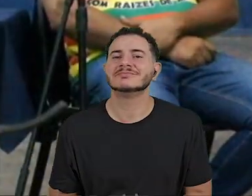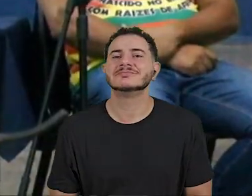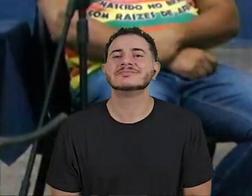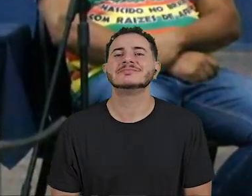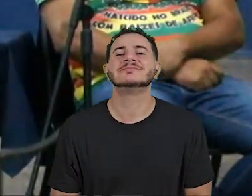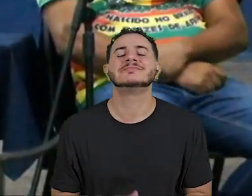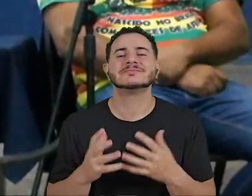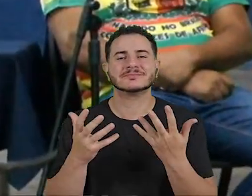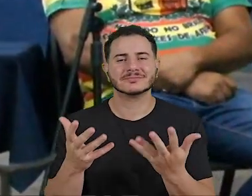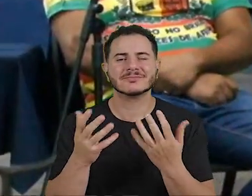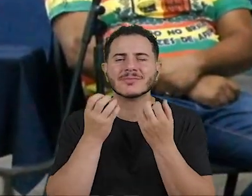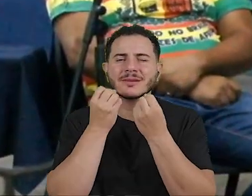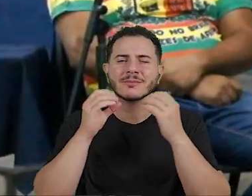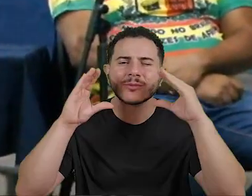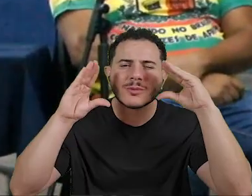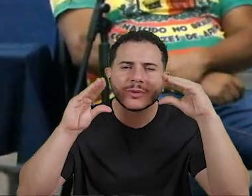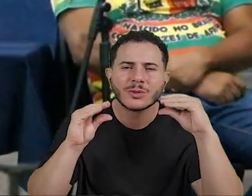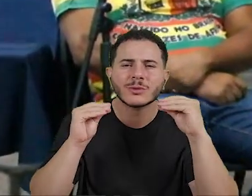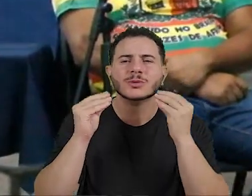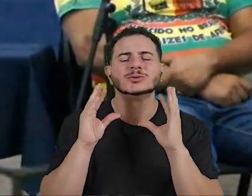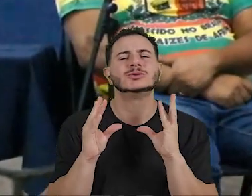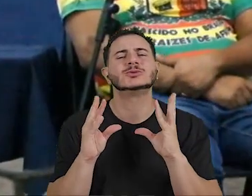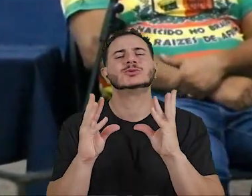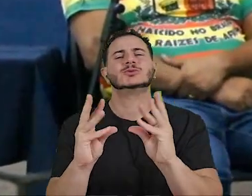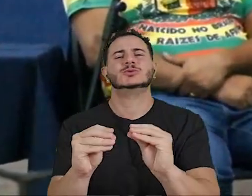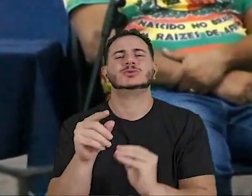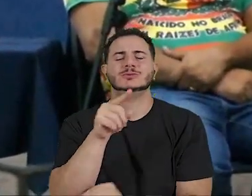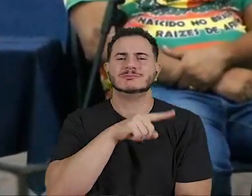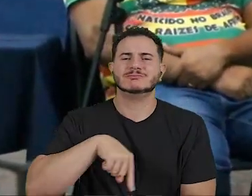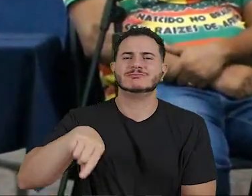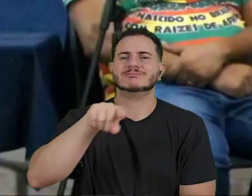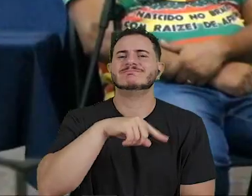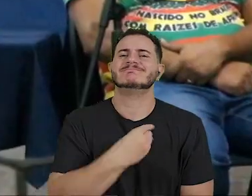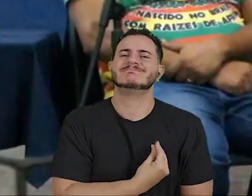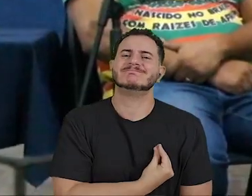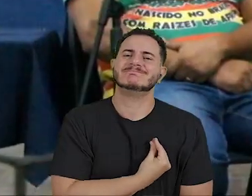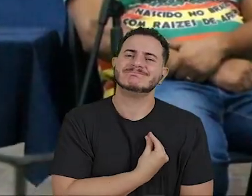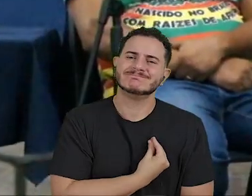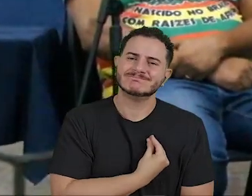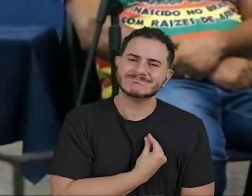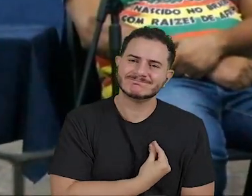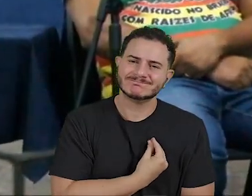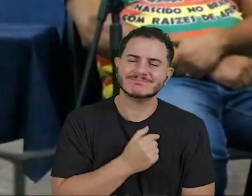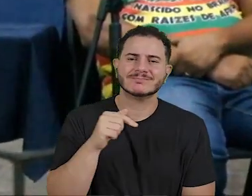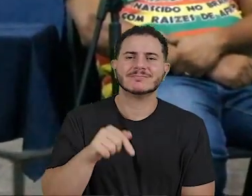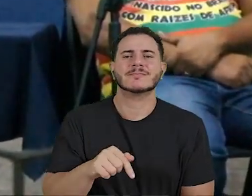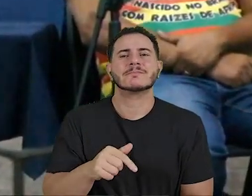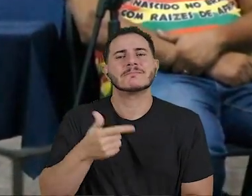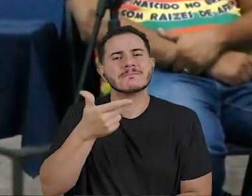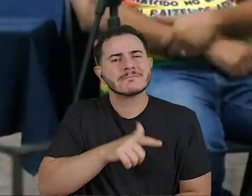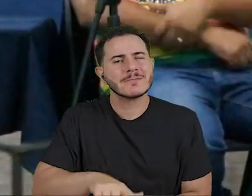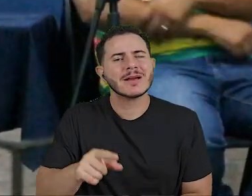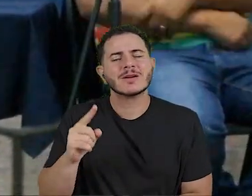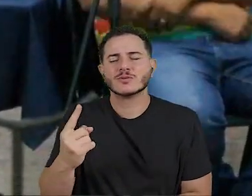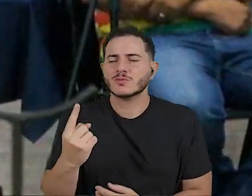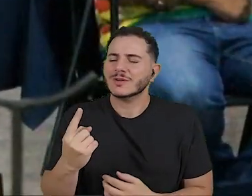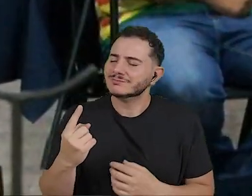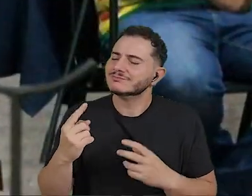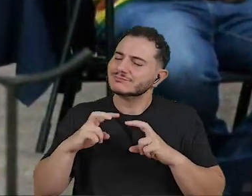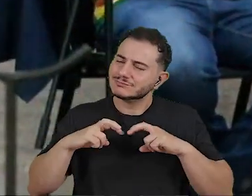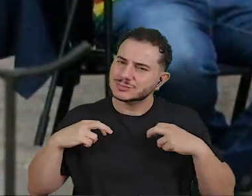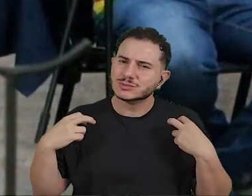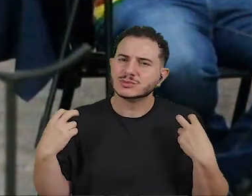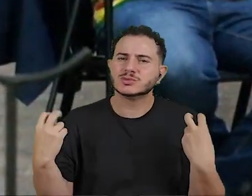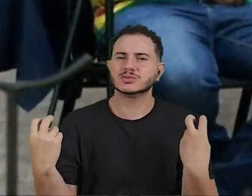Bom, então, boa noite a todas e todos que estão aqui. Nós estamos começando mais uma roda de